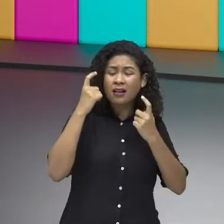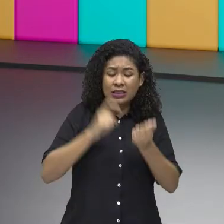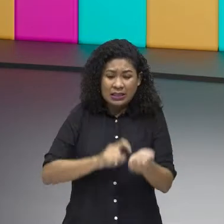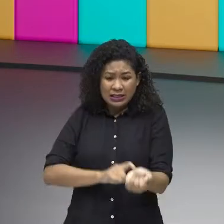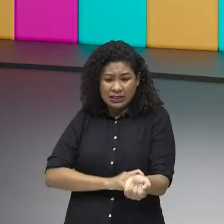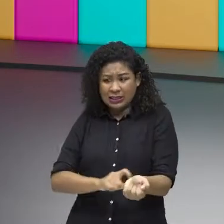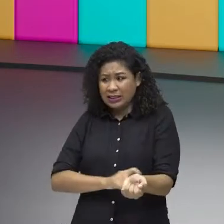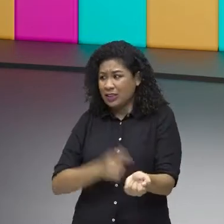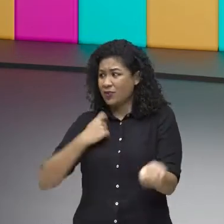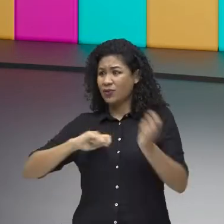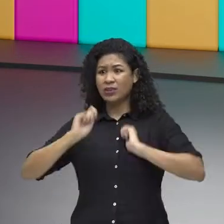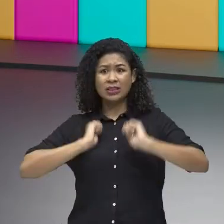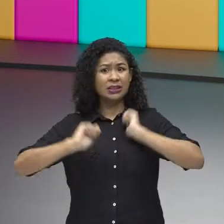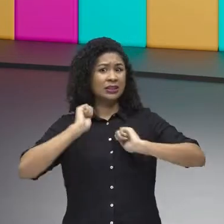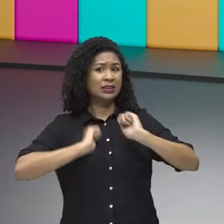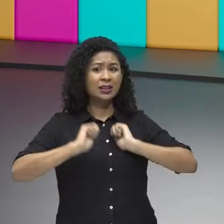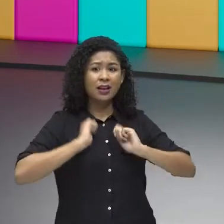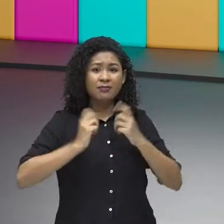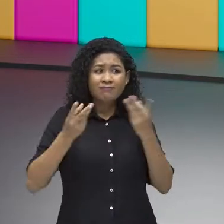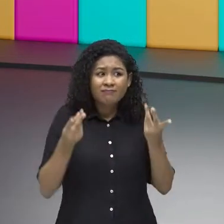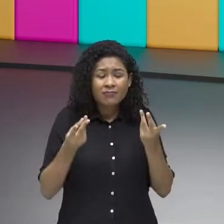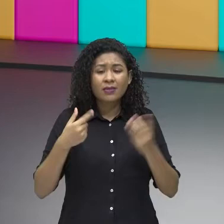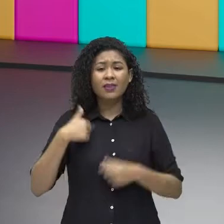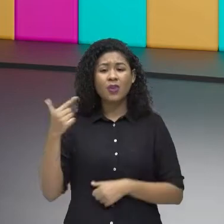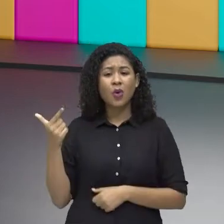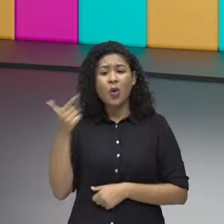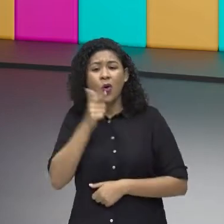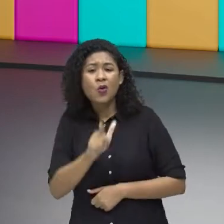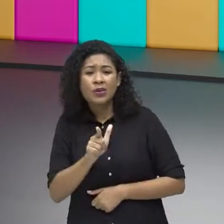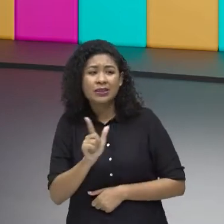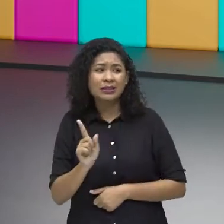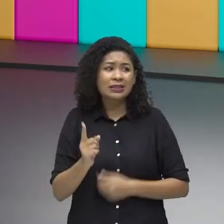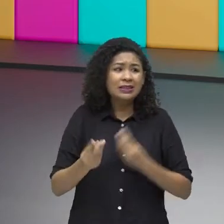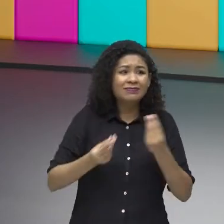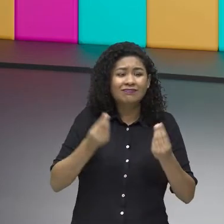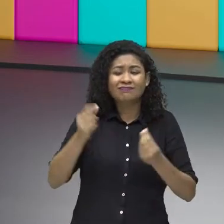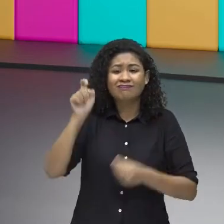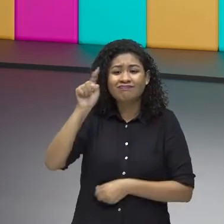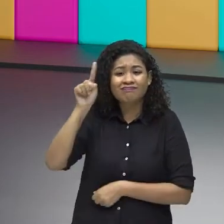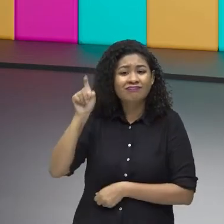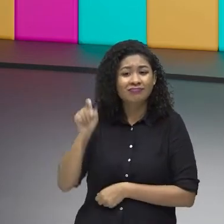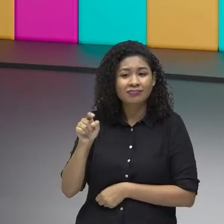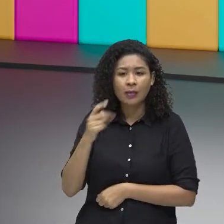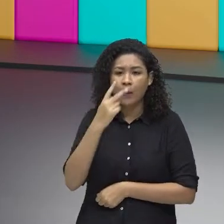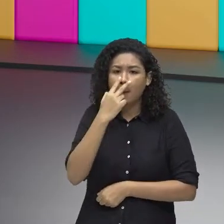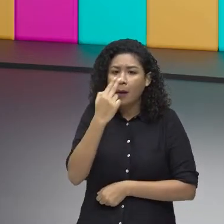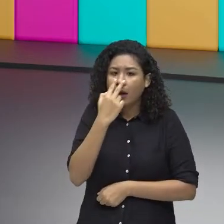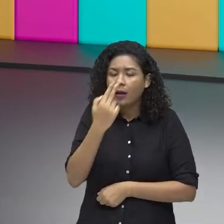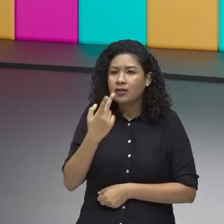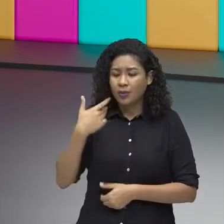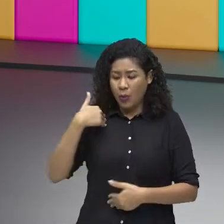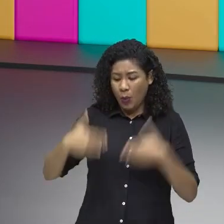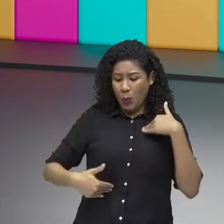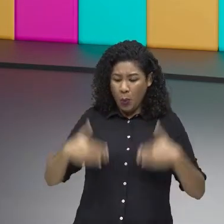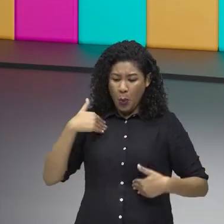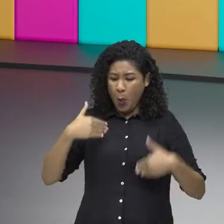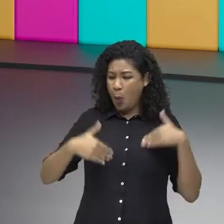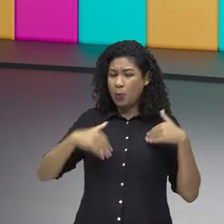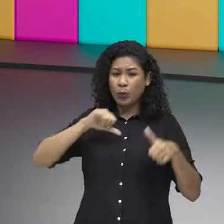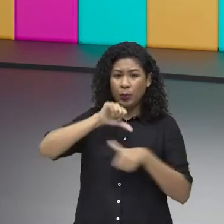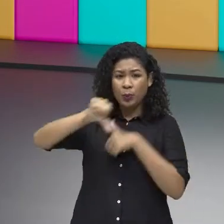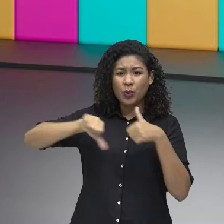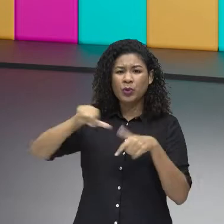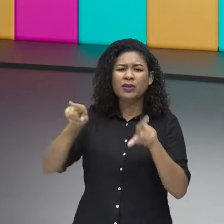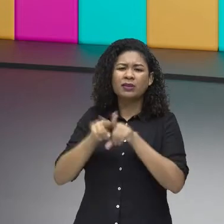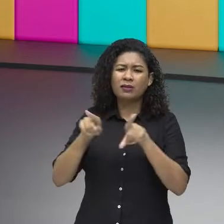ansiedade. Será que eu vou conseguir realizar? Então, tudo isso mexe com o nosso corpo, com o nosso físico e também com a nossa mente.